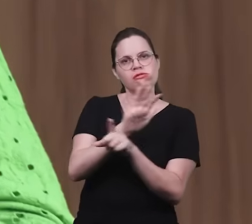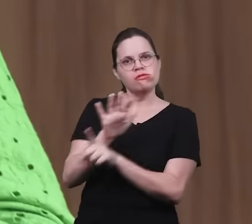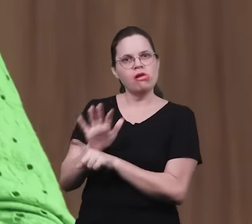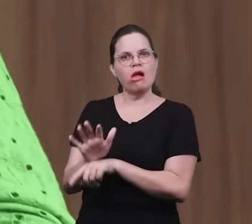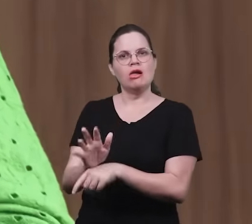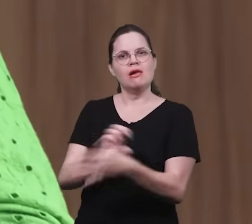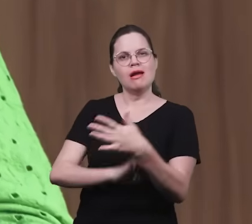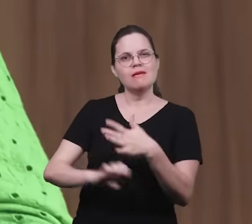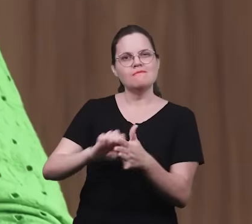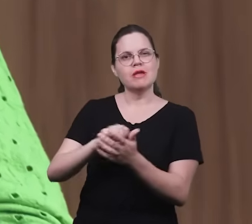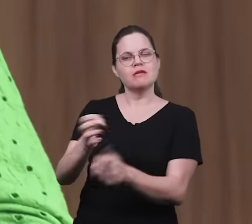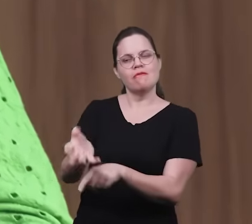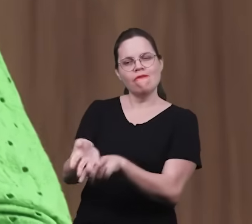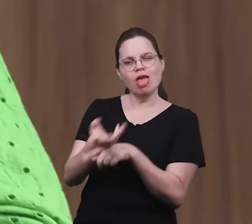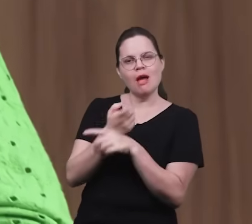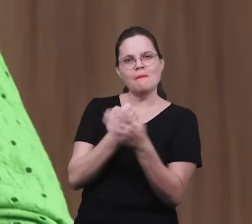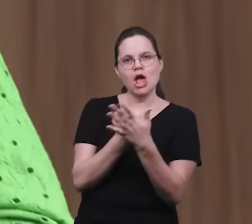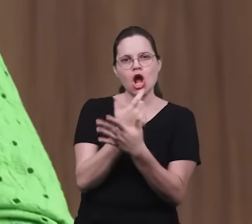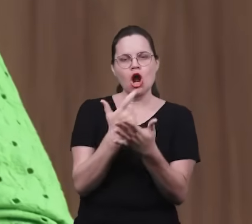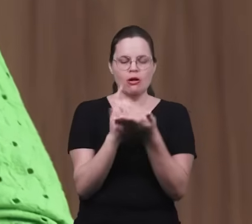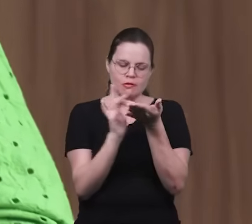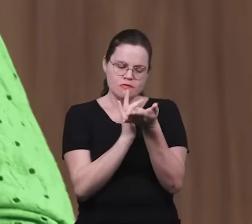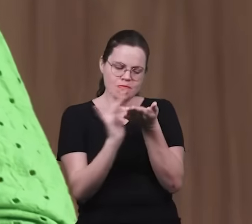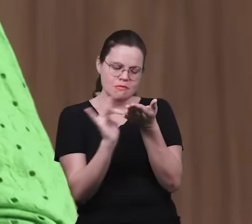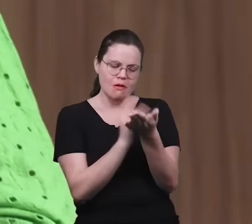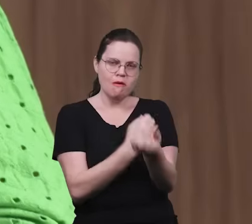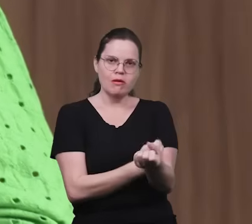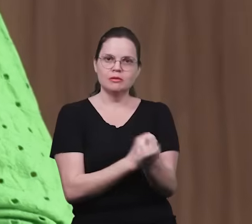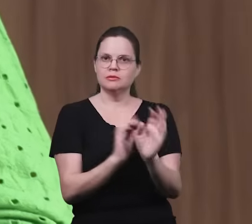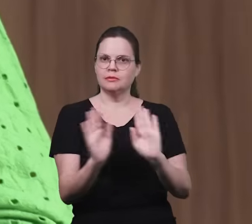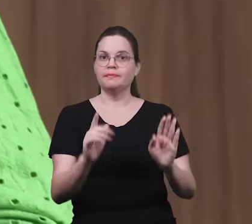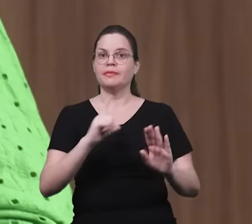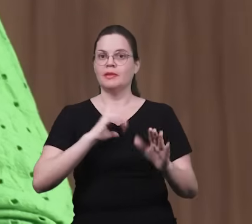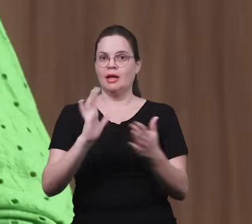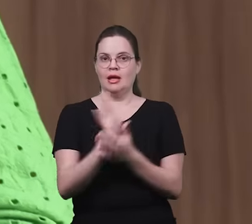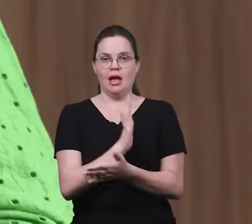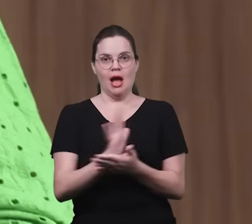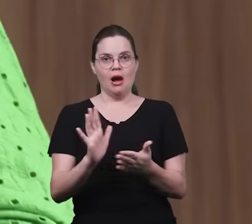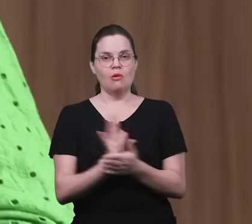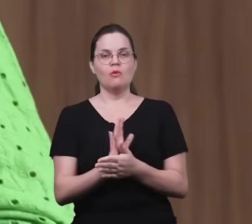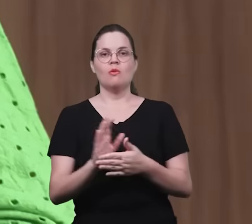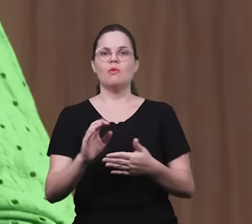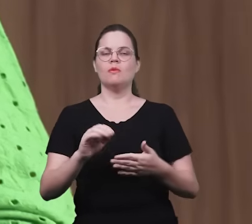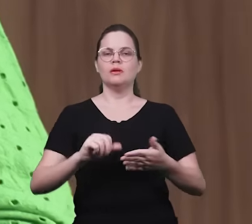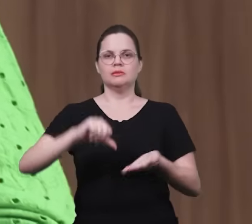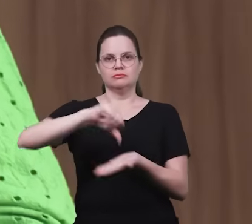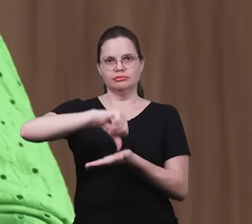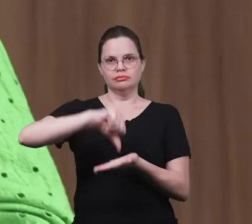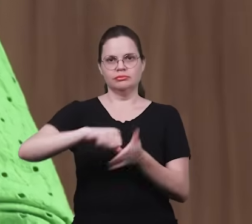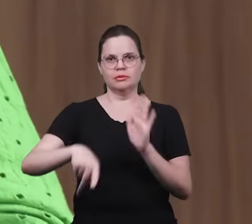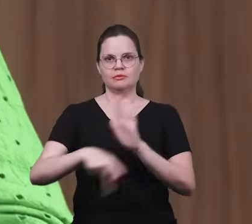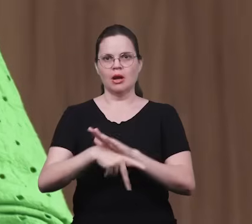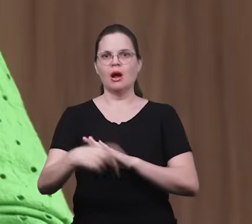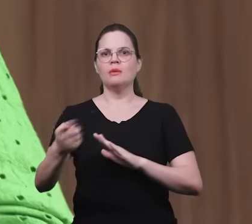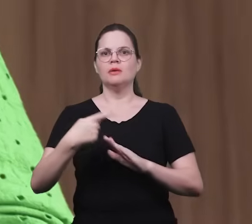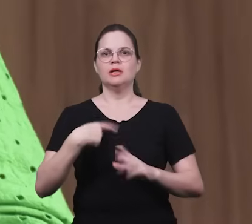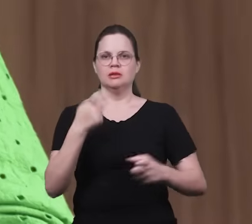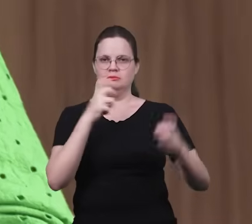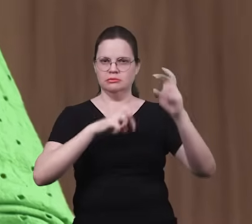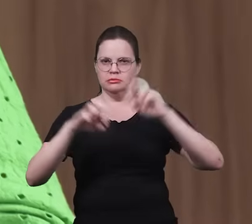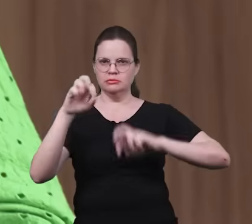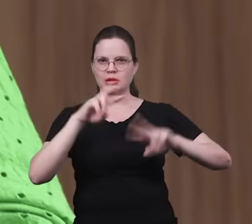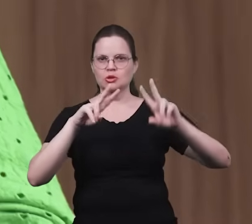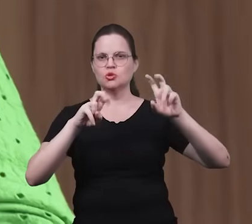e da cultura consumista, há agências reguladoras que supervisionam campanhas publicitárias nos